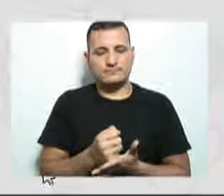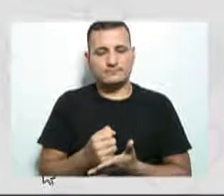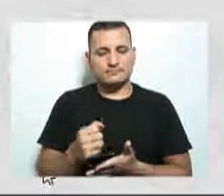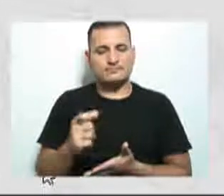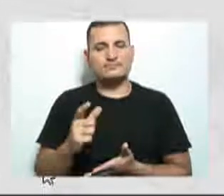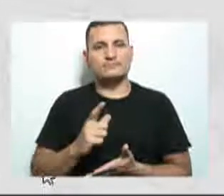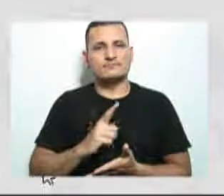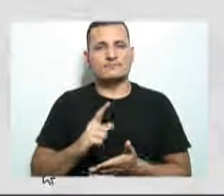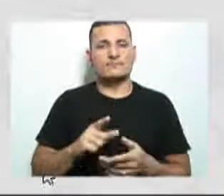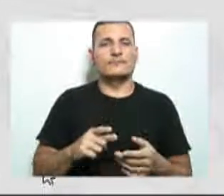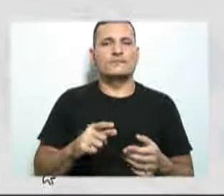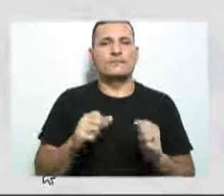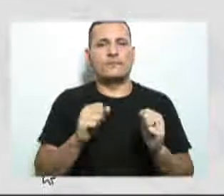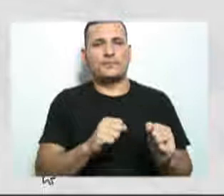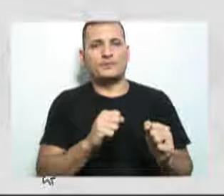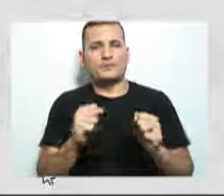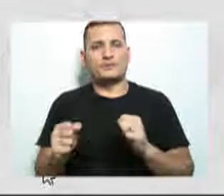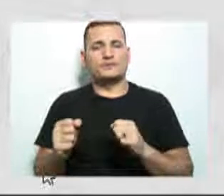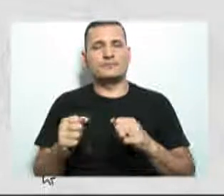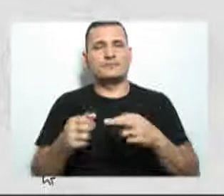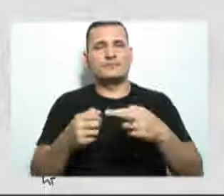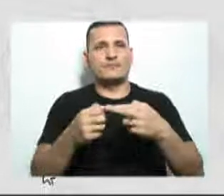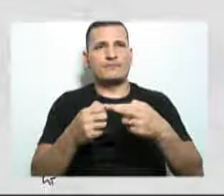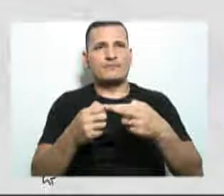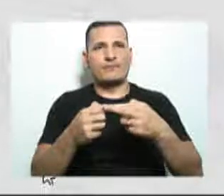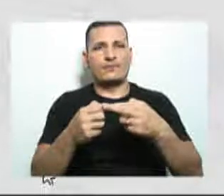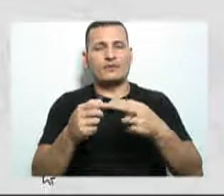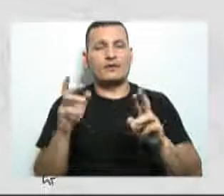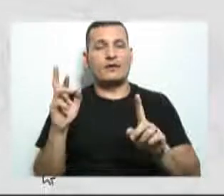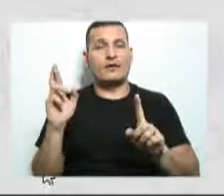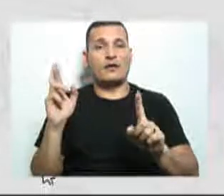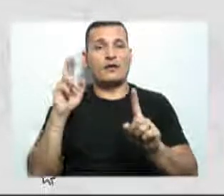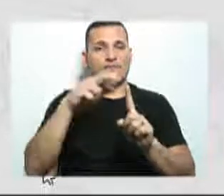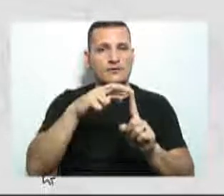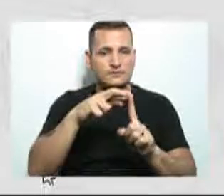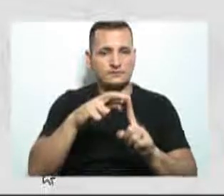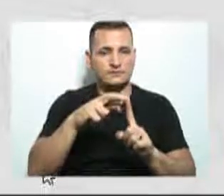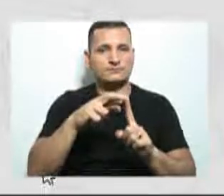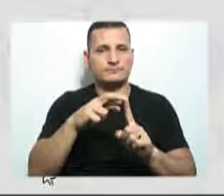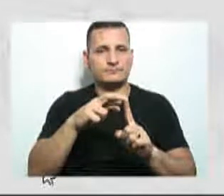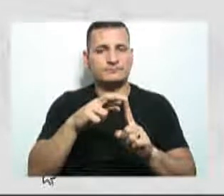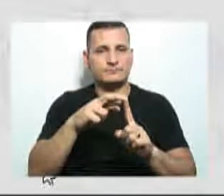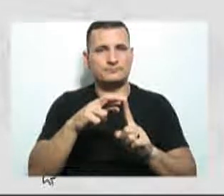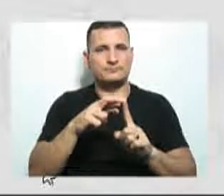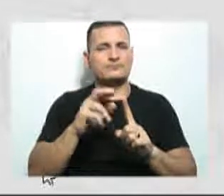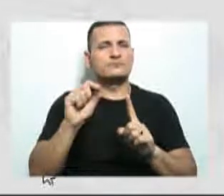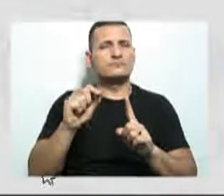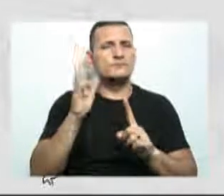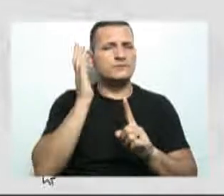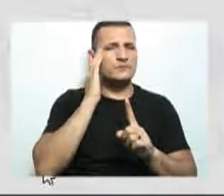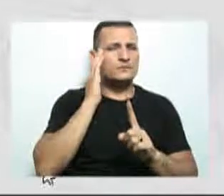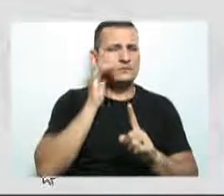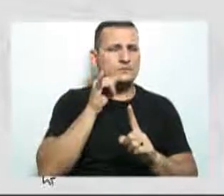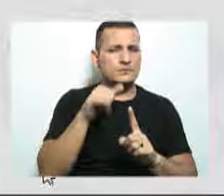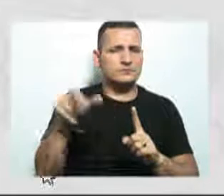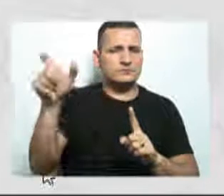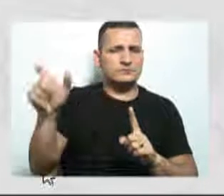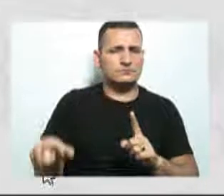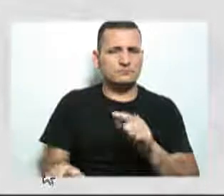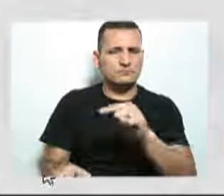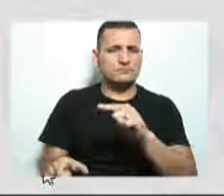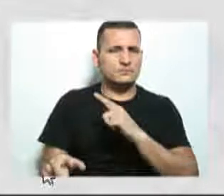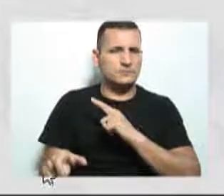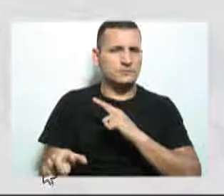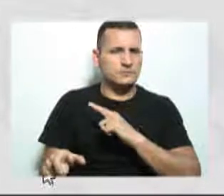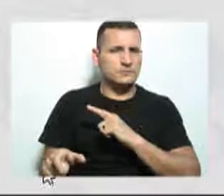de referência, surge da identificação entre as duas partes, ou seja, saber se a outra parte tem influência